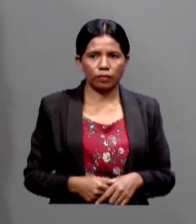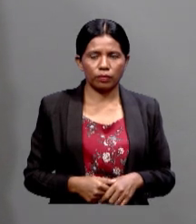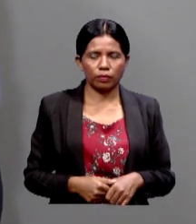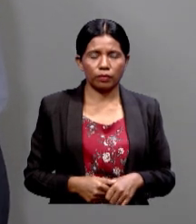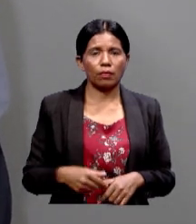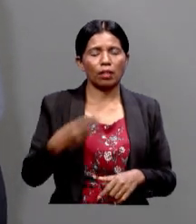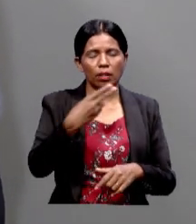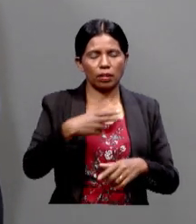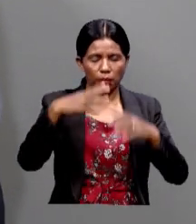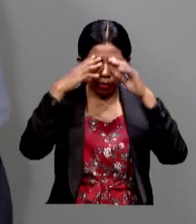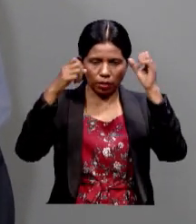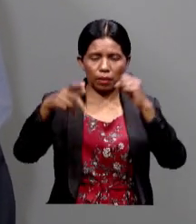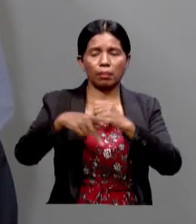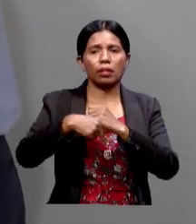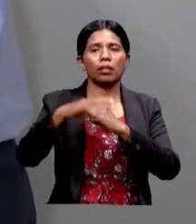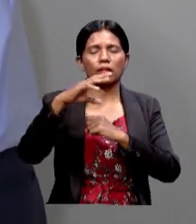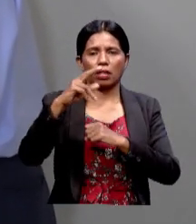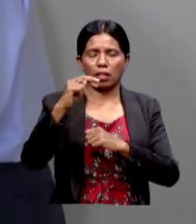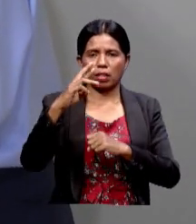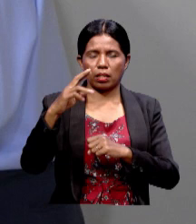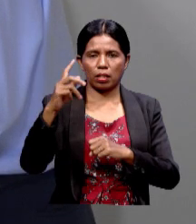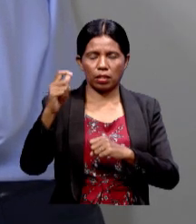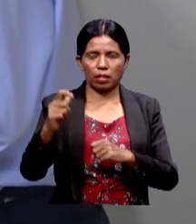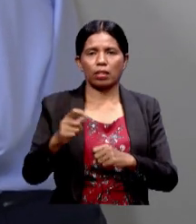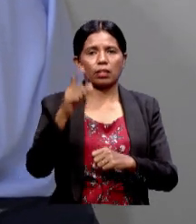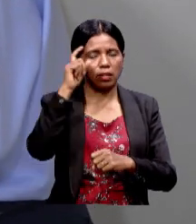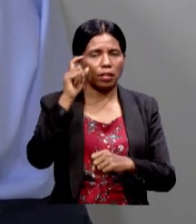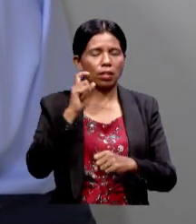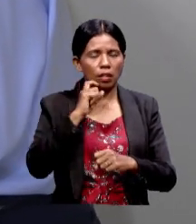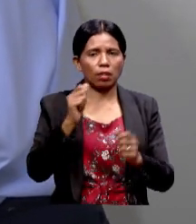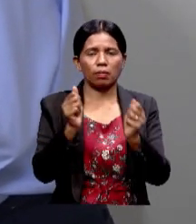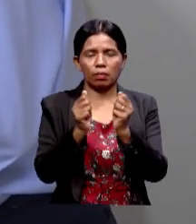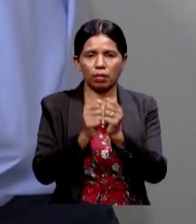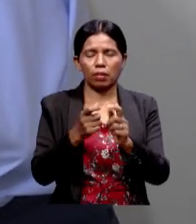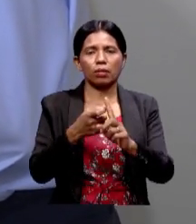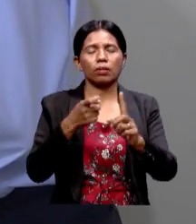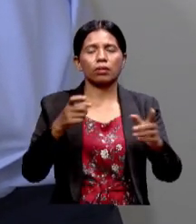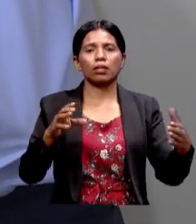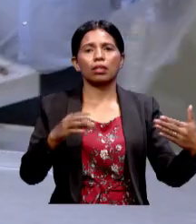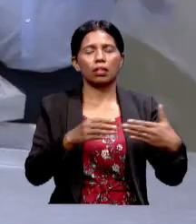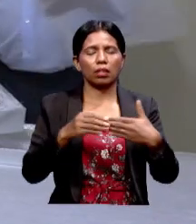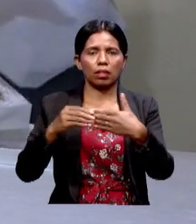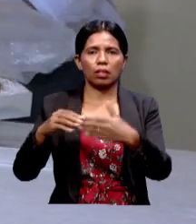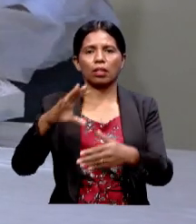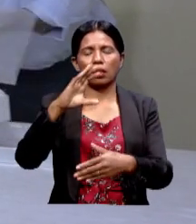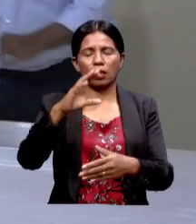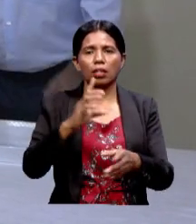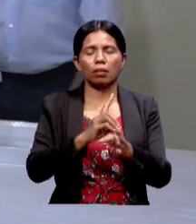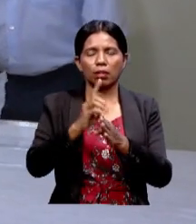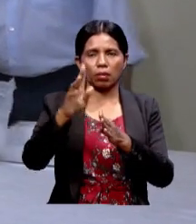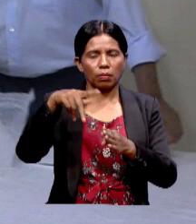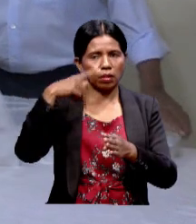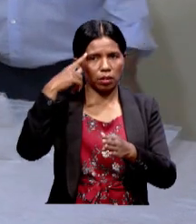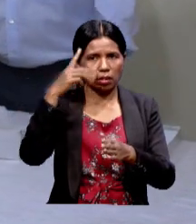Quintané, presidente do partido CNRT, Cairala Sanang Guzmão, acompanha o coordenador KP Departamento de Política